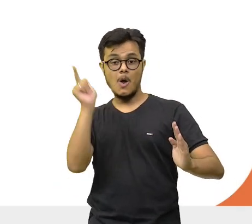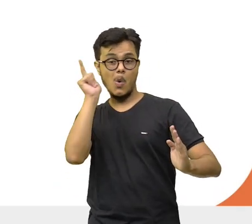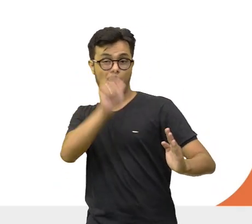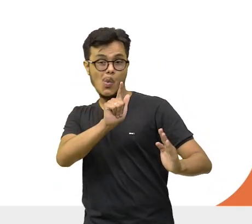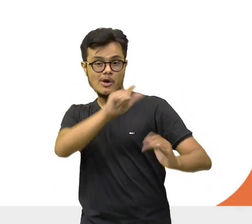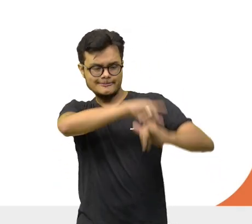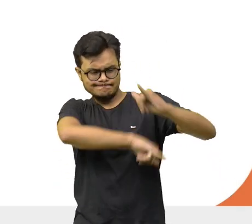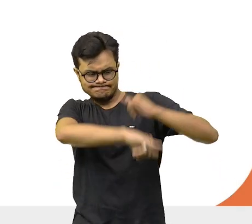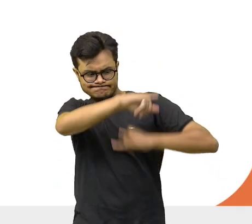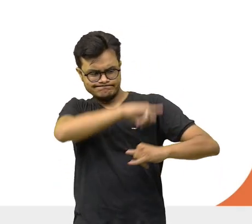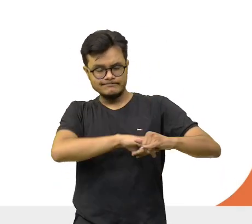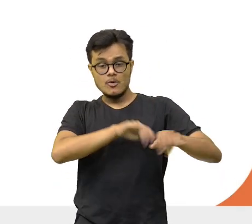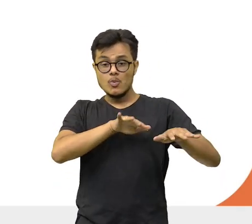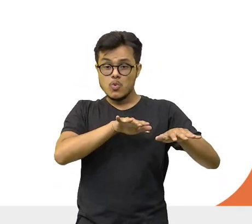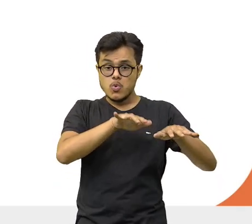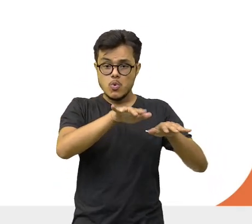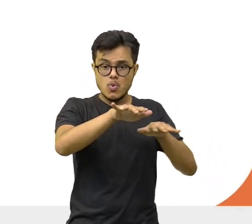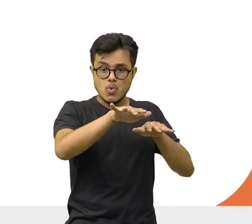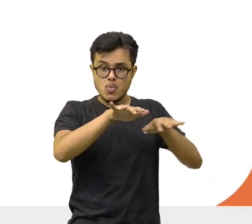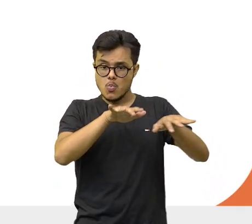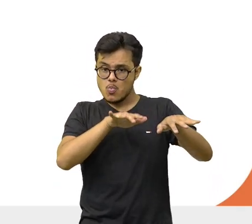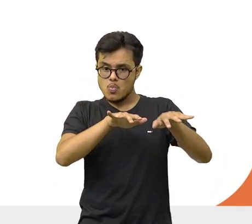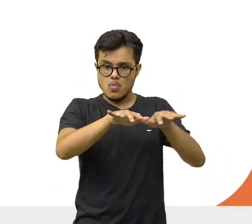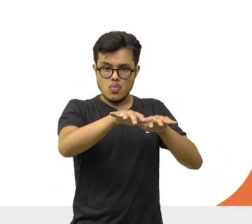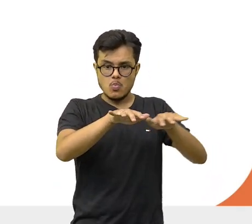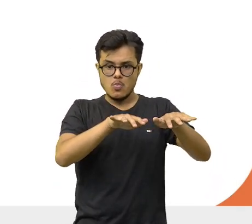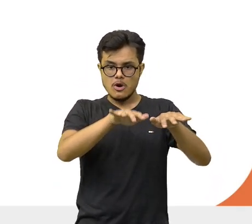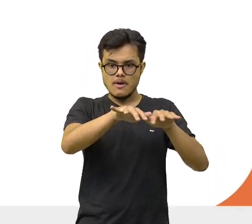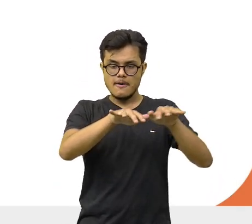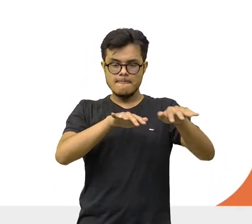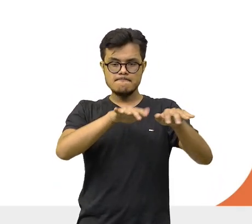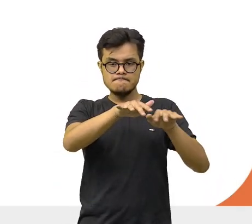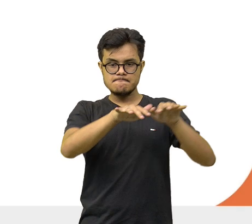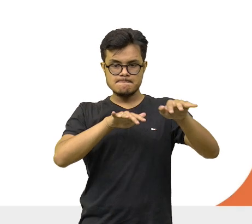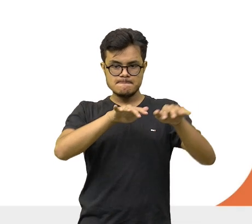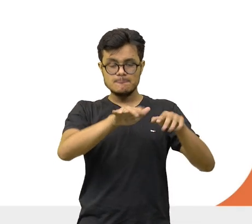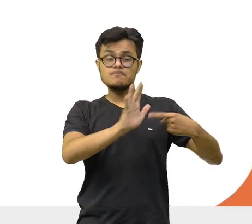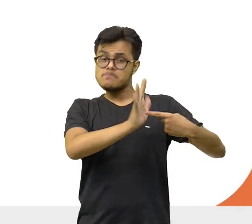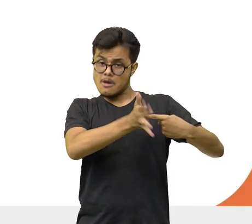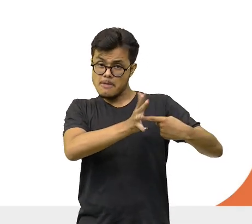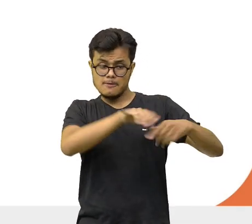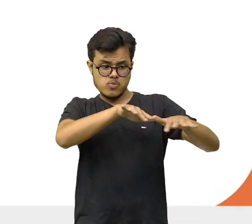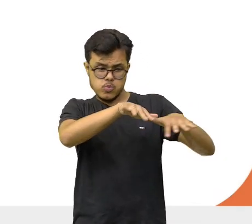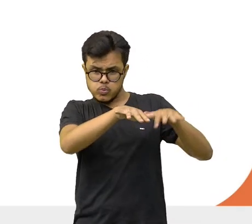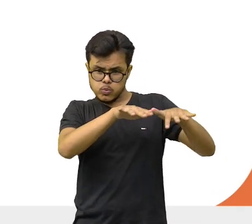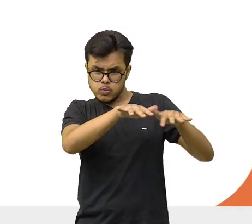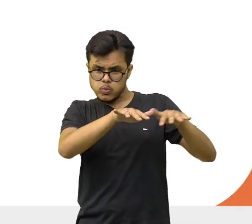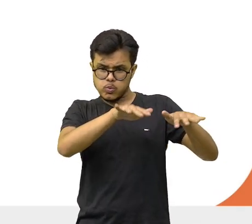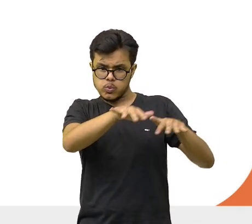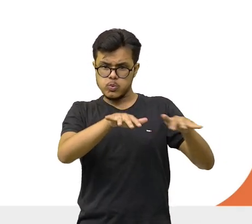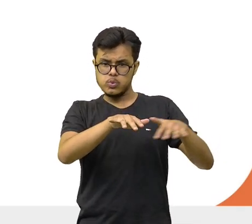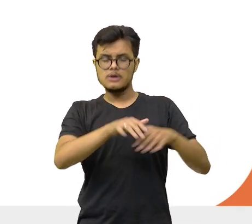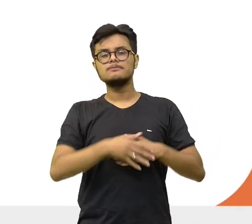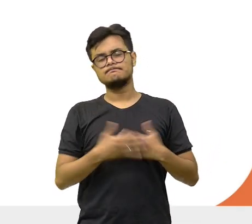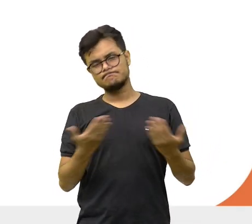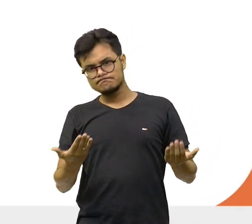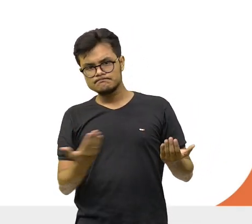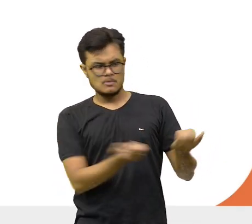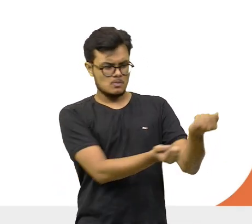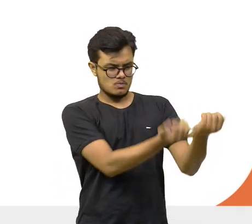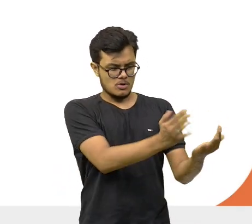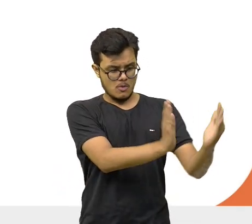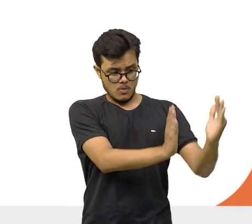Nessa região aqui onde está realizando o trabalho, a minha máquina térmica está convertendo calor